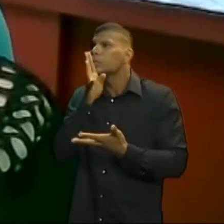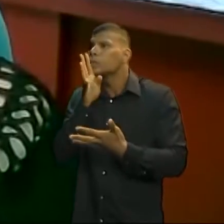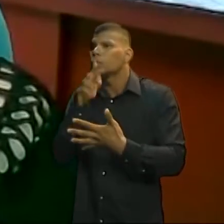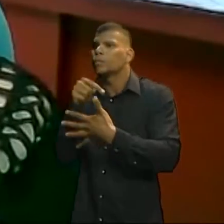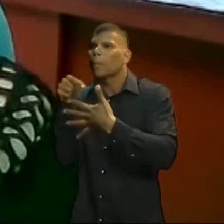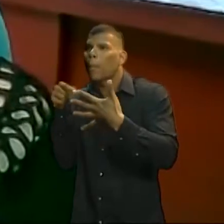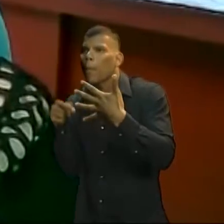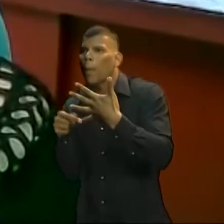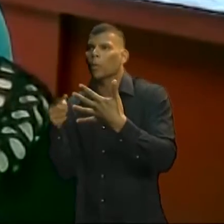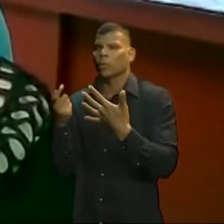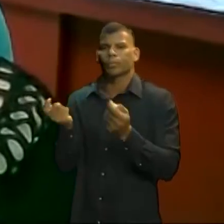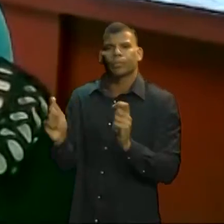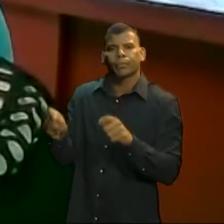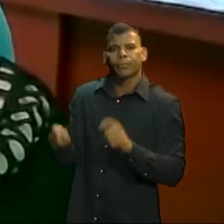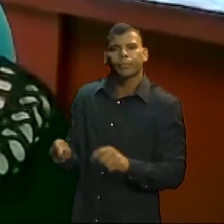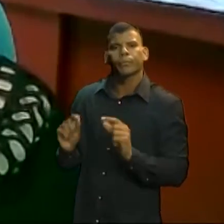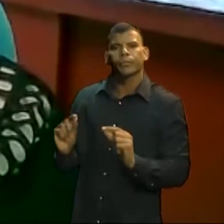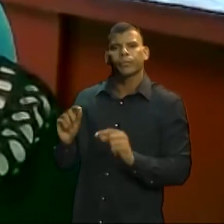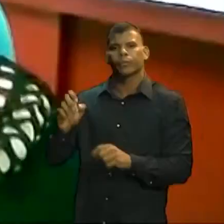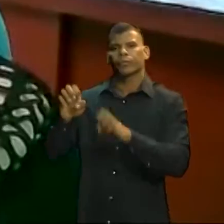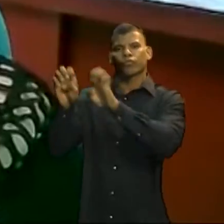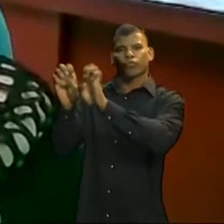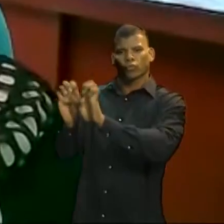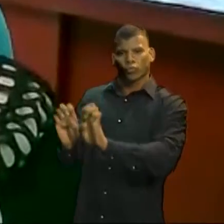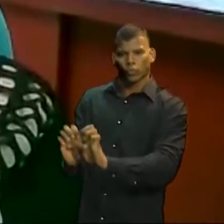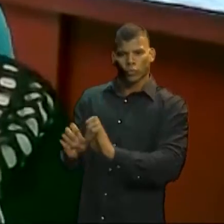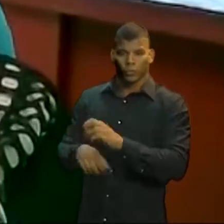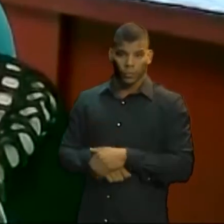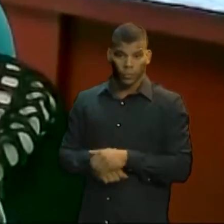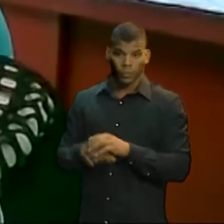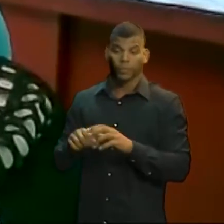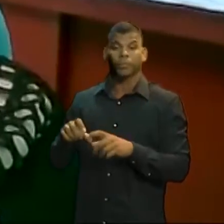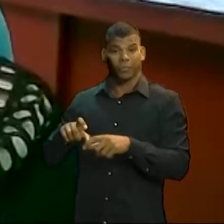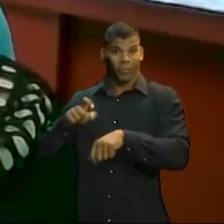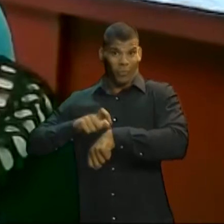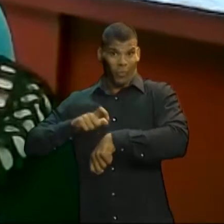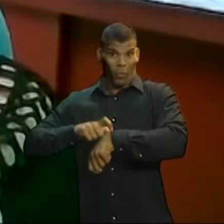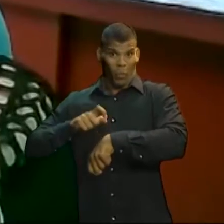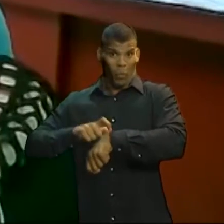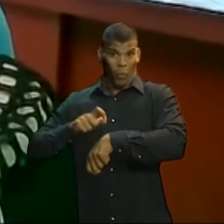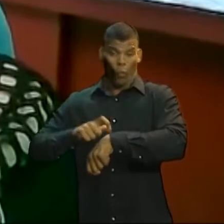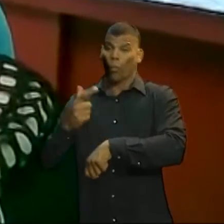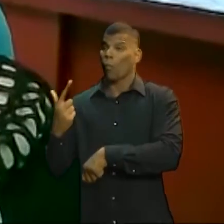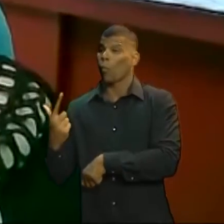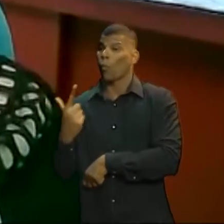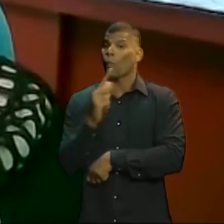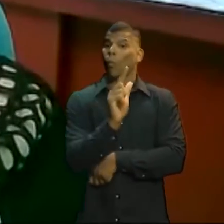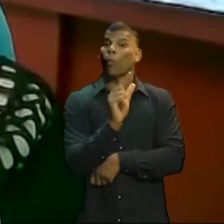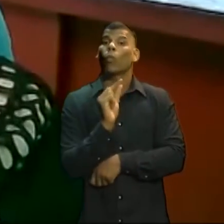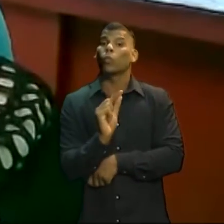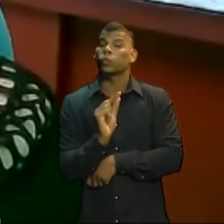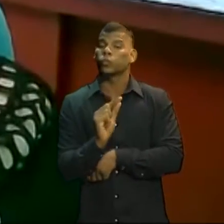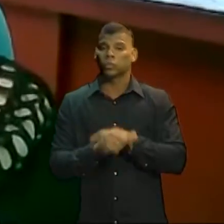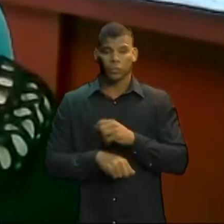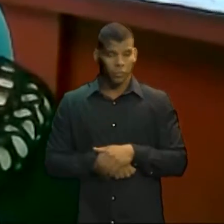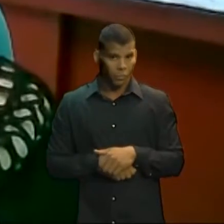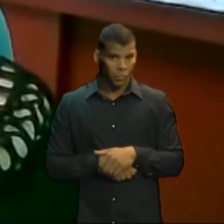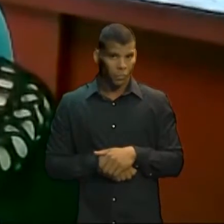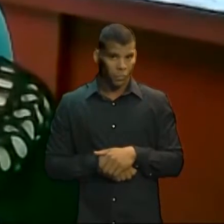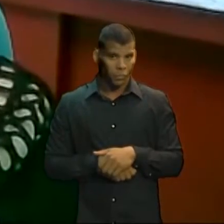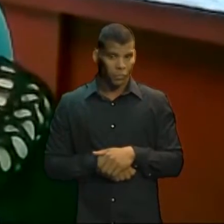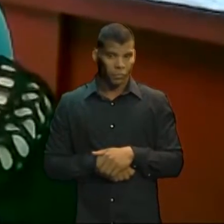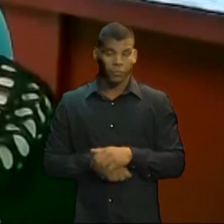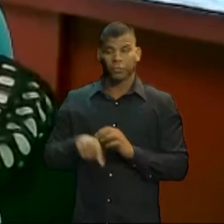competências e habilidades chamadas de estruturantes. E o tempo que sobra vai se chamar, segunda